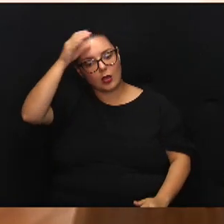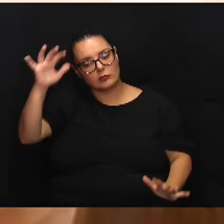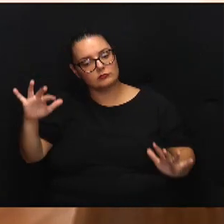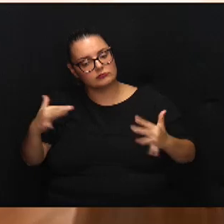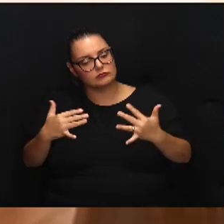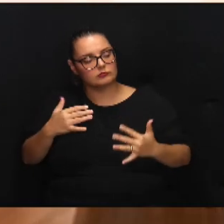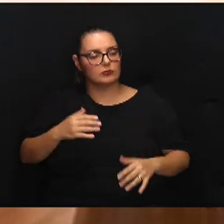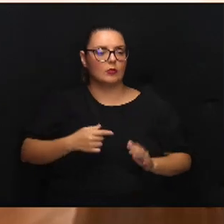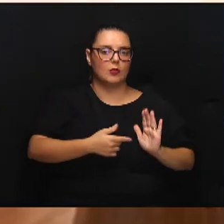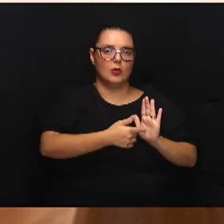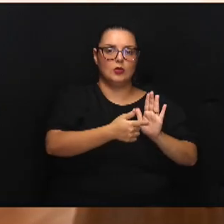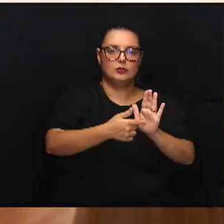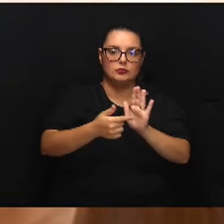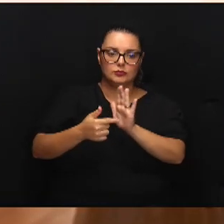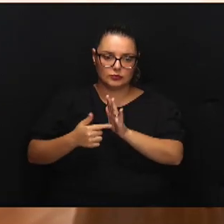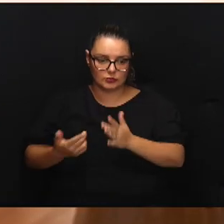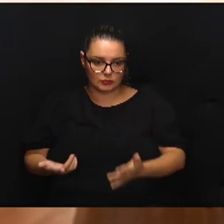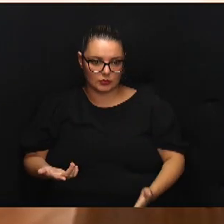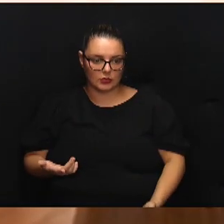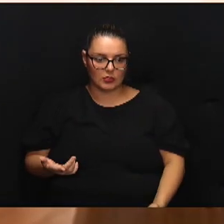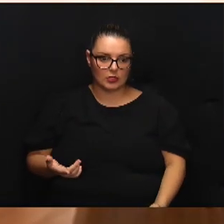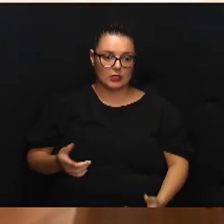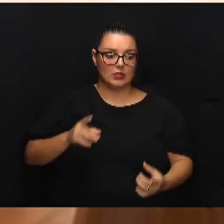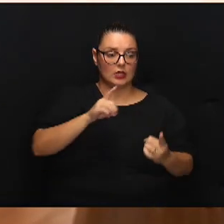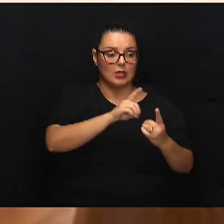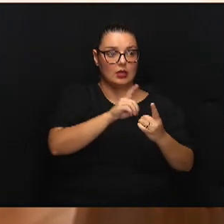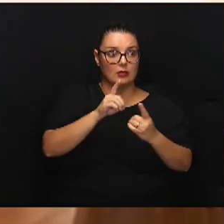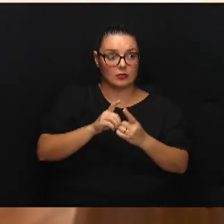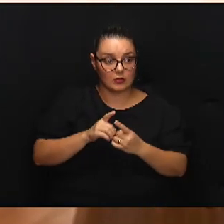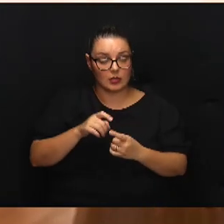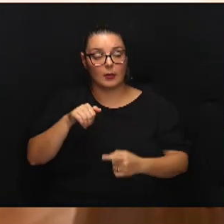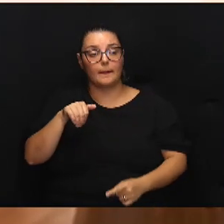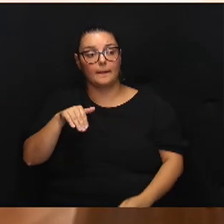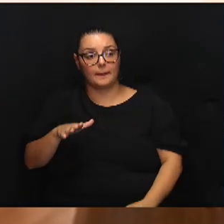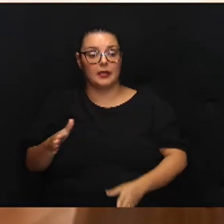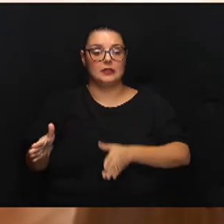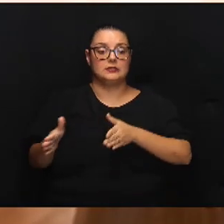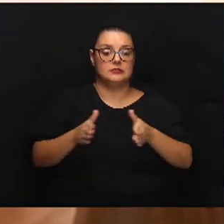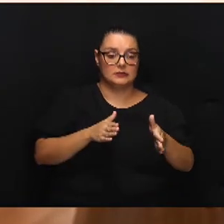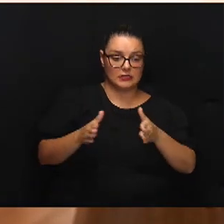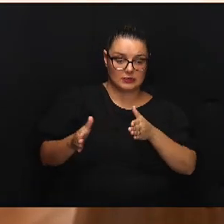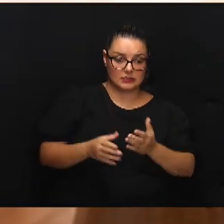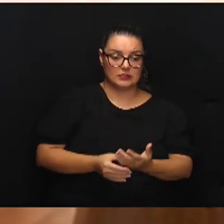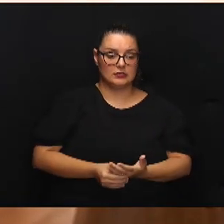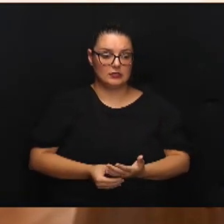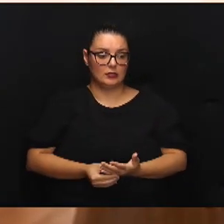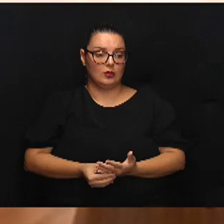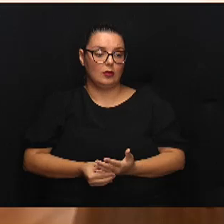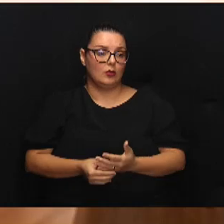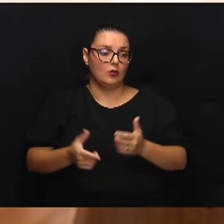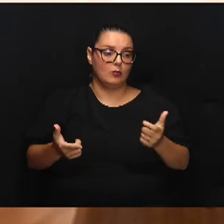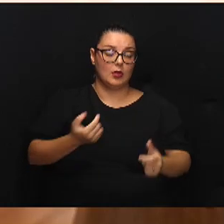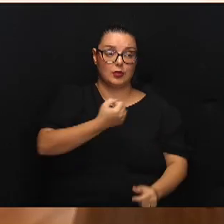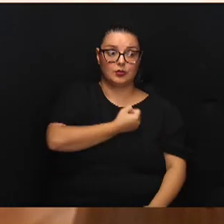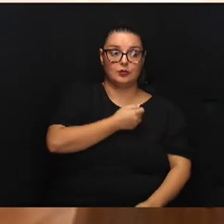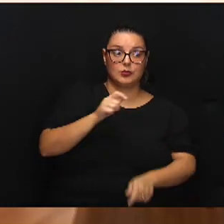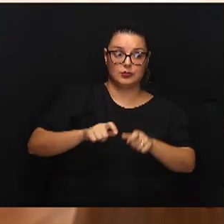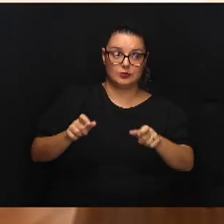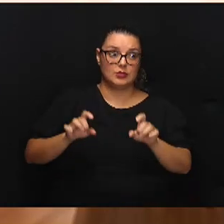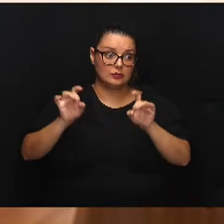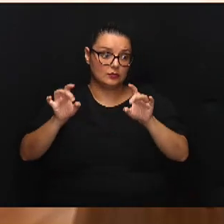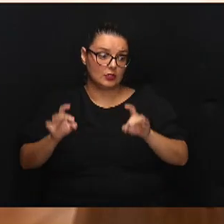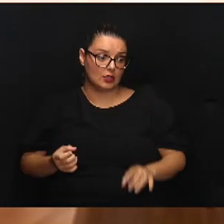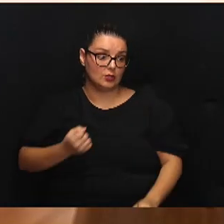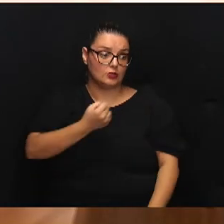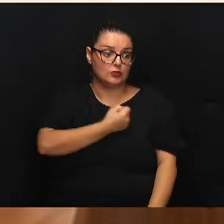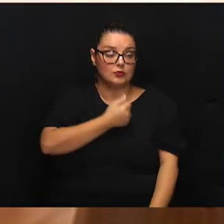todos, mostrando que a consultoria está cada vez mais acessível ao maior número de pessoas, em especial ao maior número